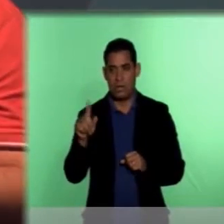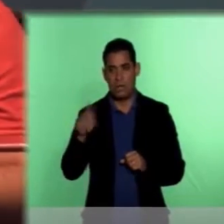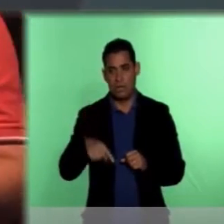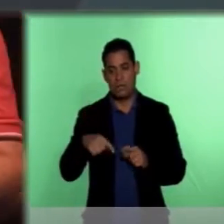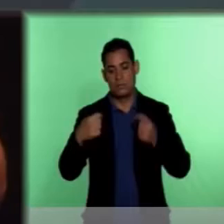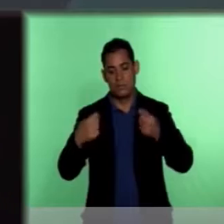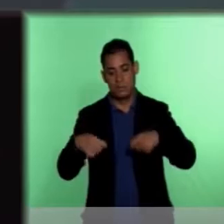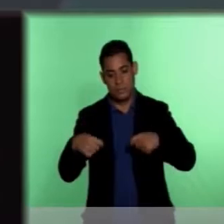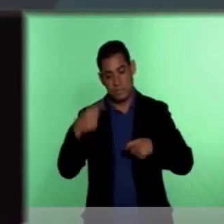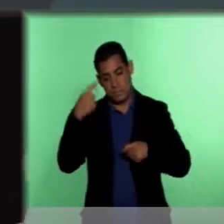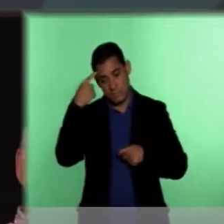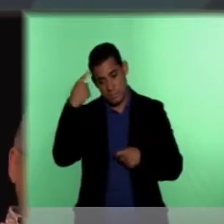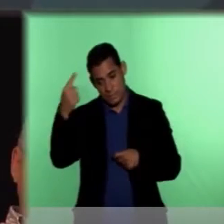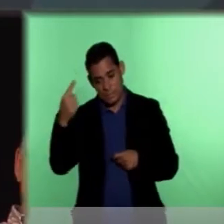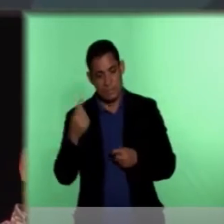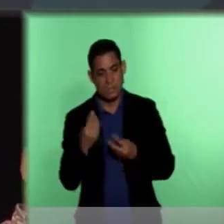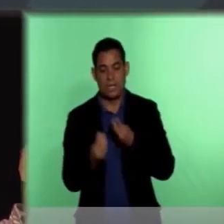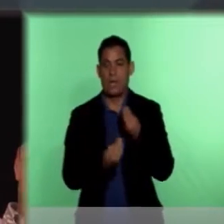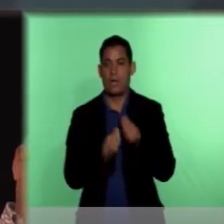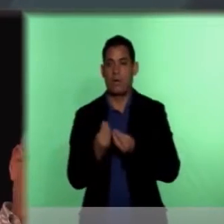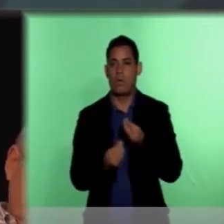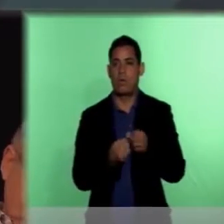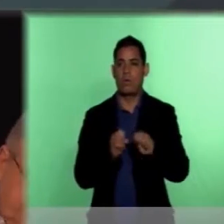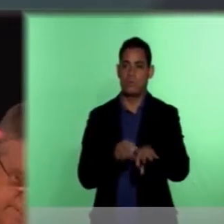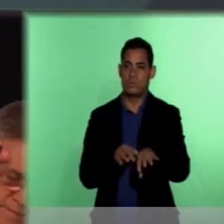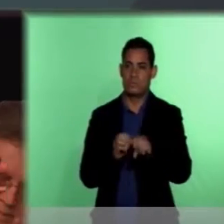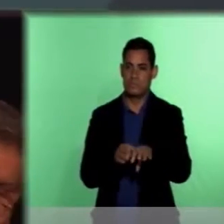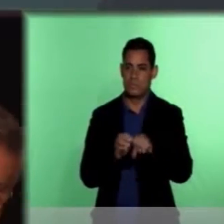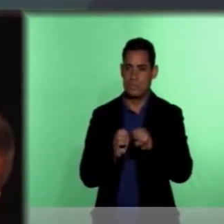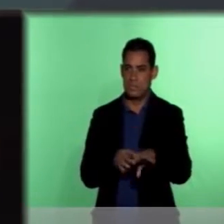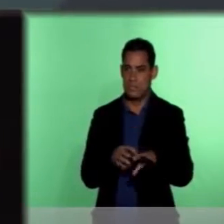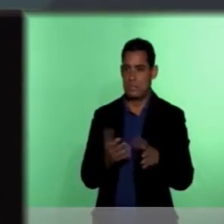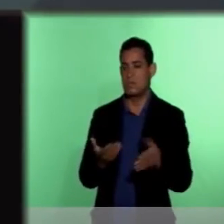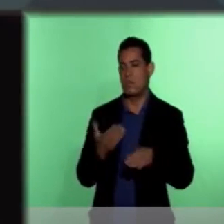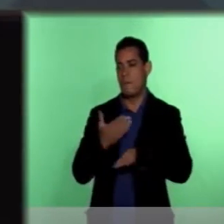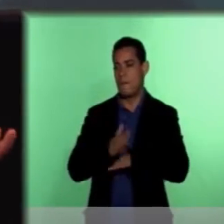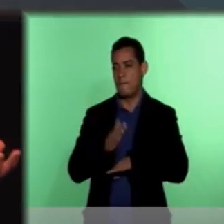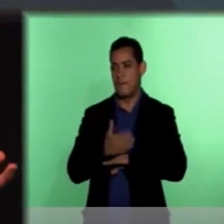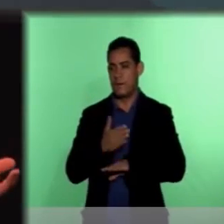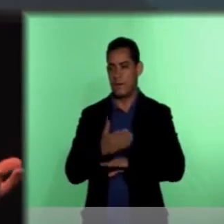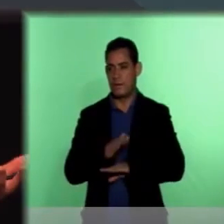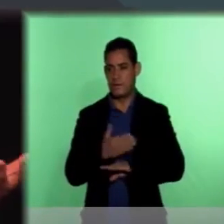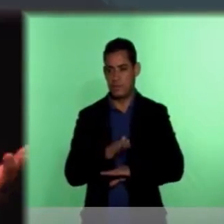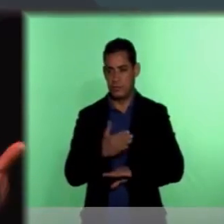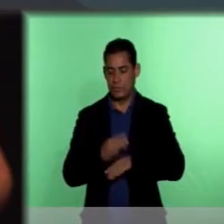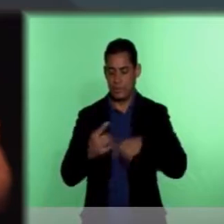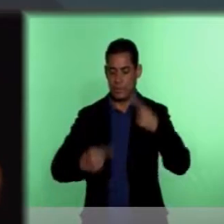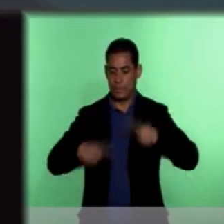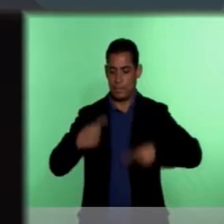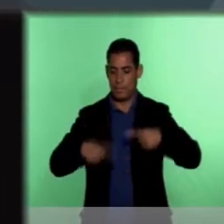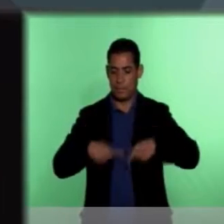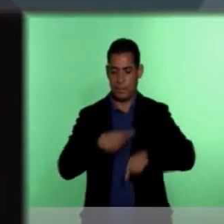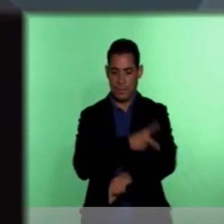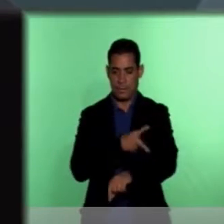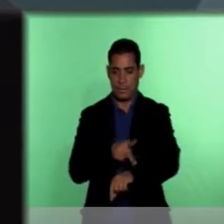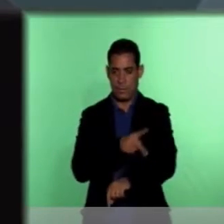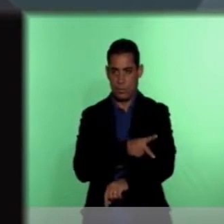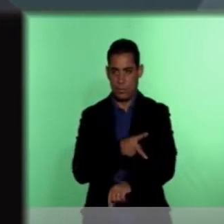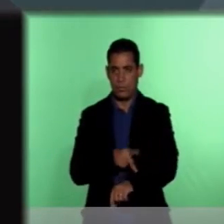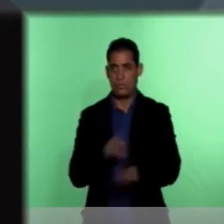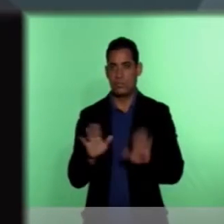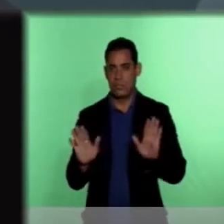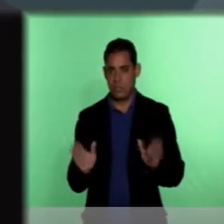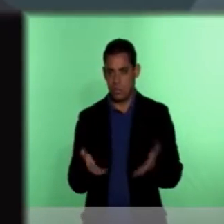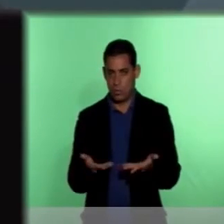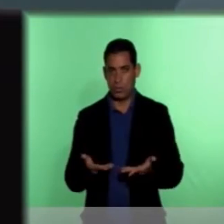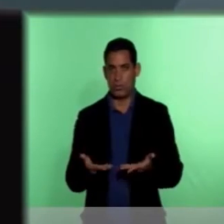de ensino. Então, além da redução dos diretivos, as práticas pedagógicas hoje lá estão em debate, então começa a se discutir que não